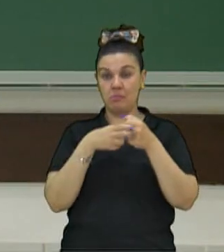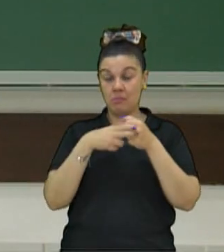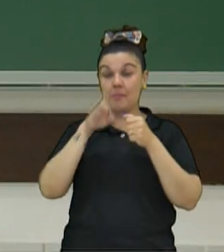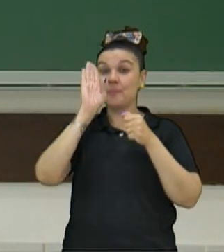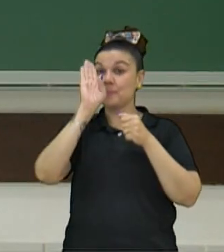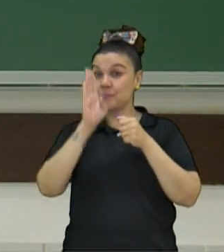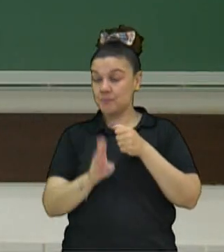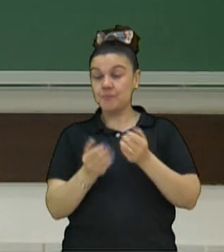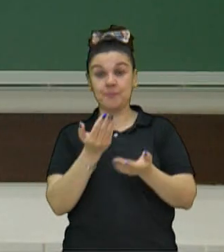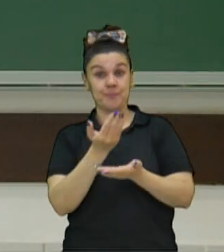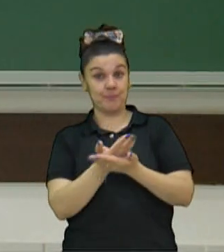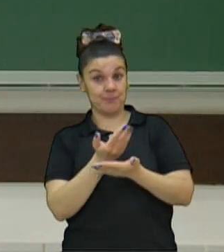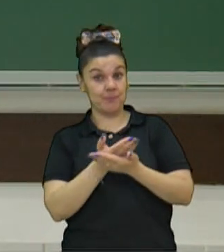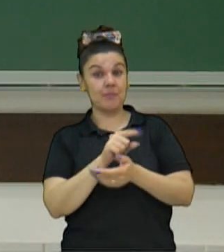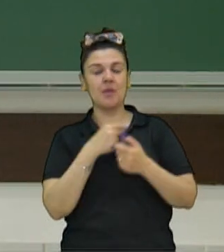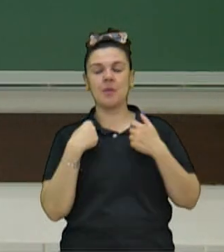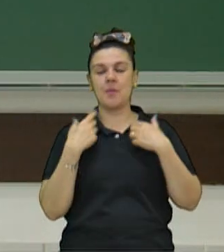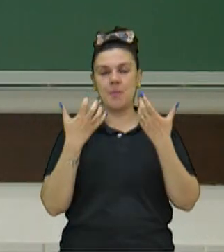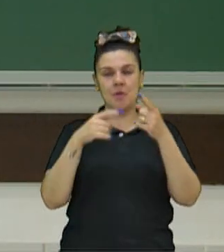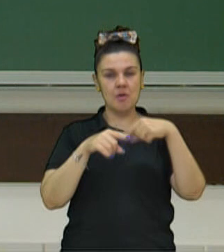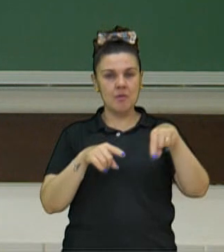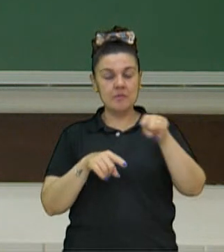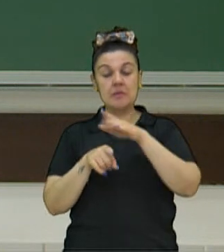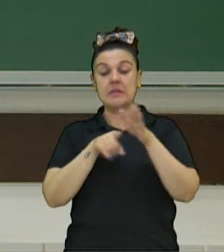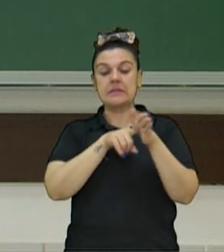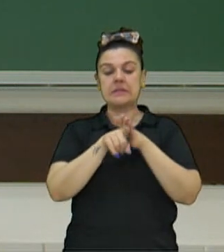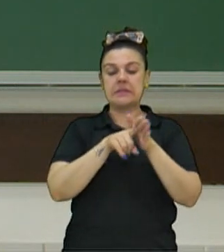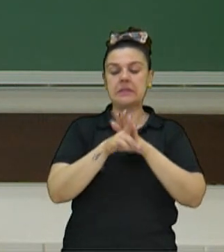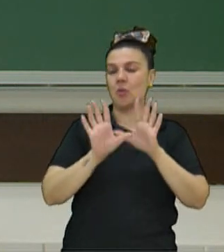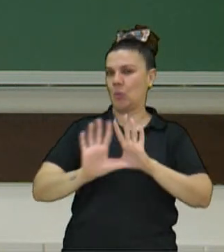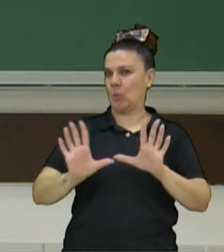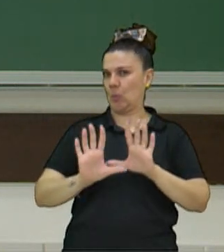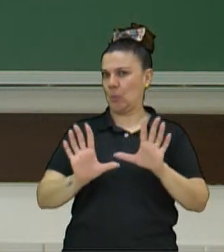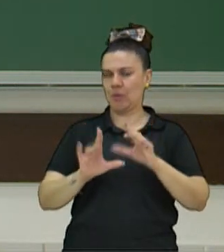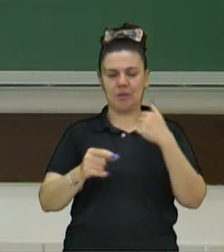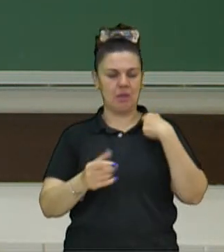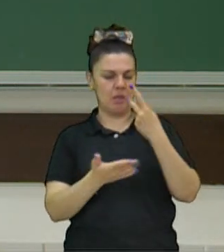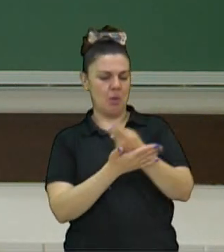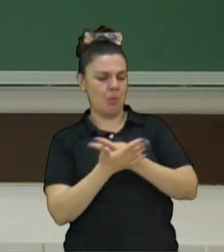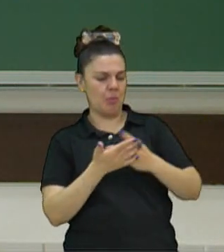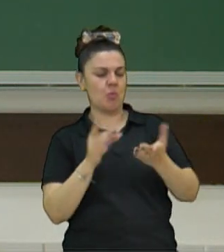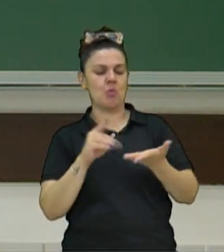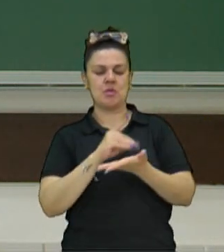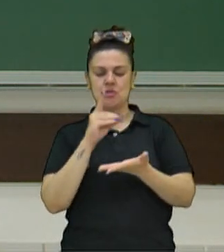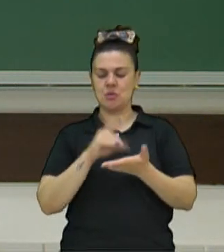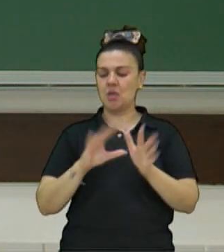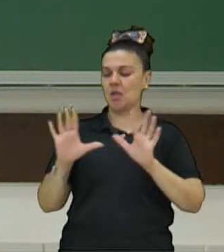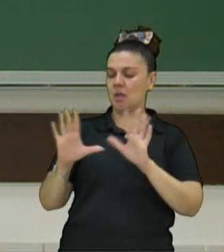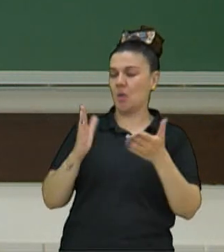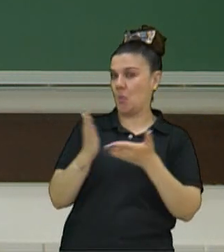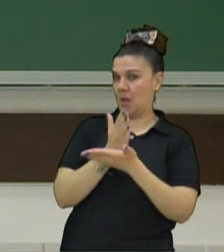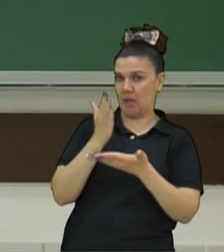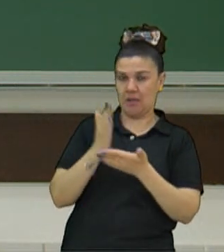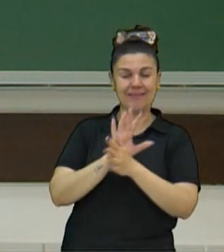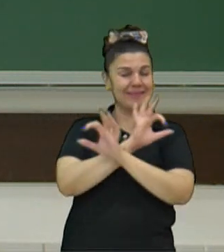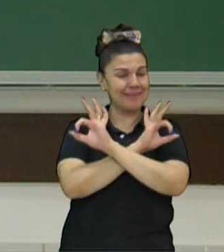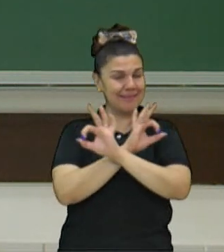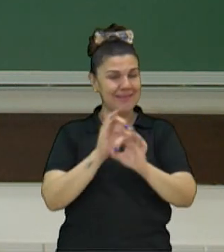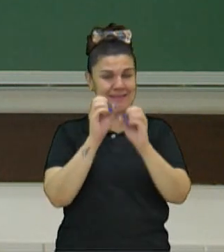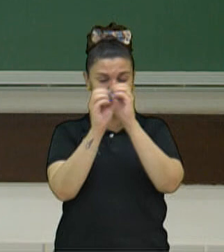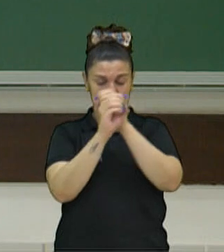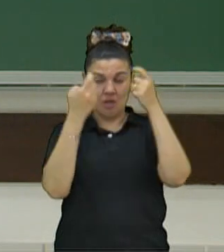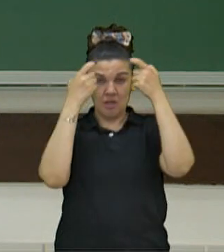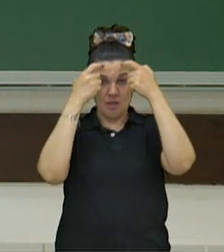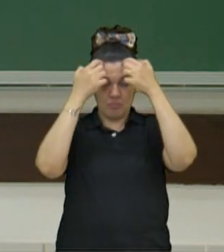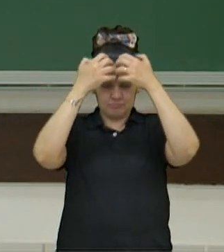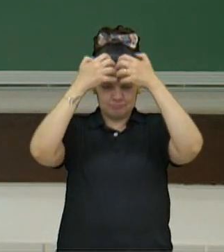já estudamos. Então, eu gostaria que você não procurasse agora em lugar nenhum. Não olha no dicionário, não procura no teu caderno, vai lá